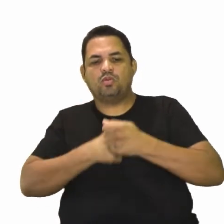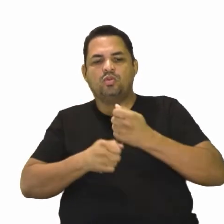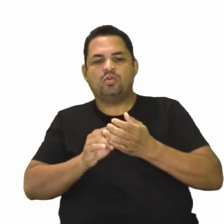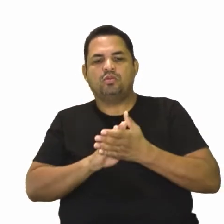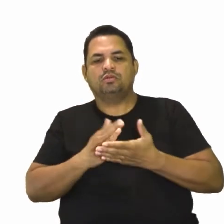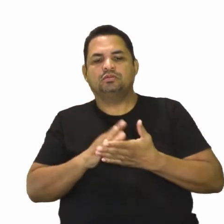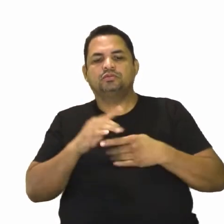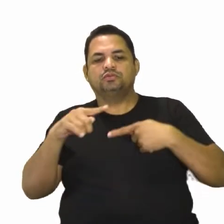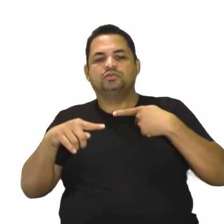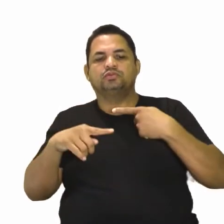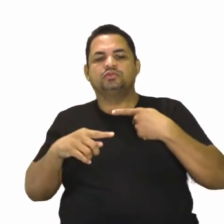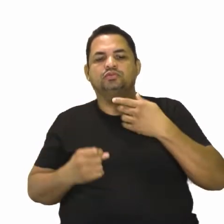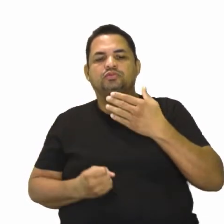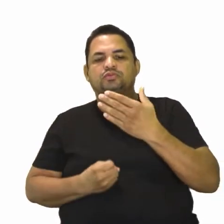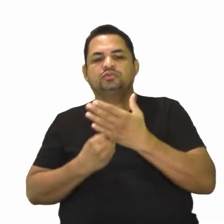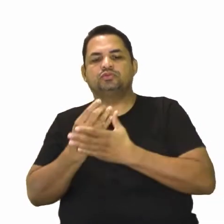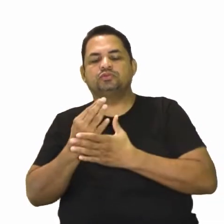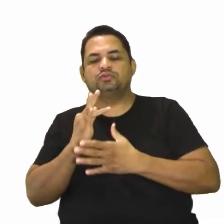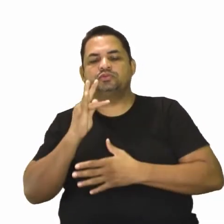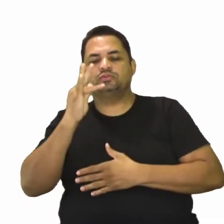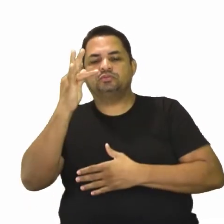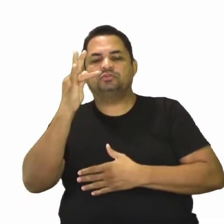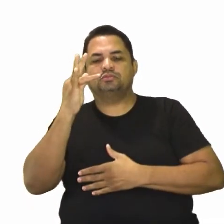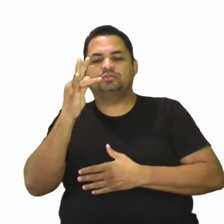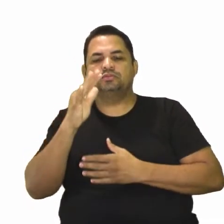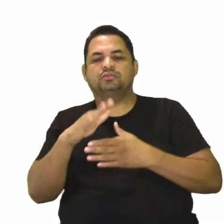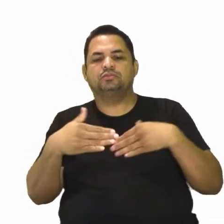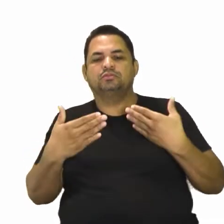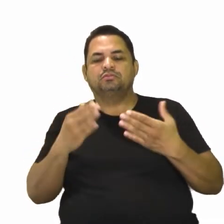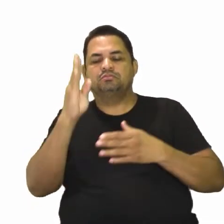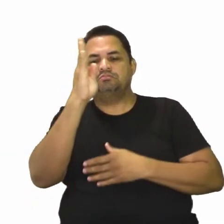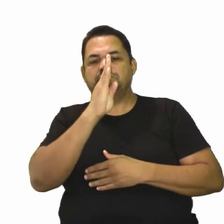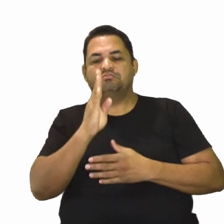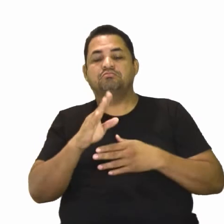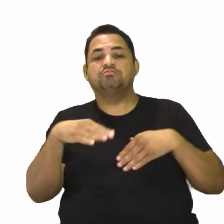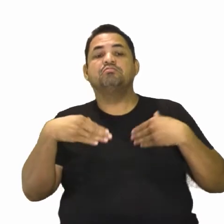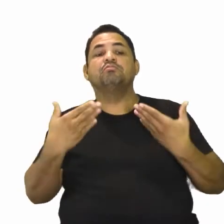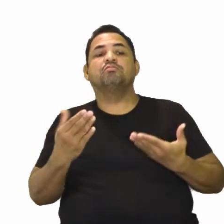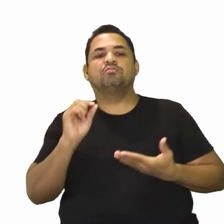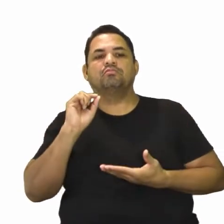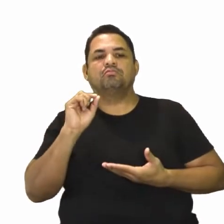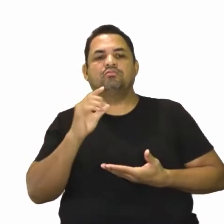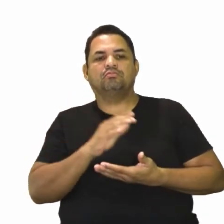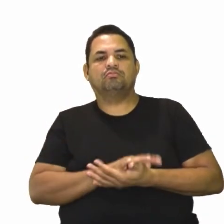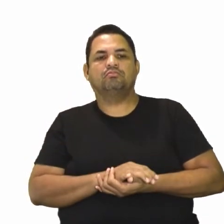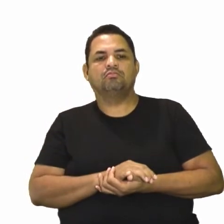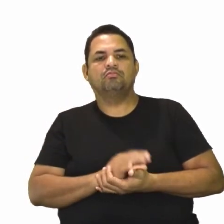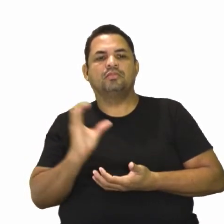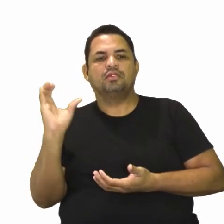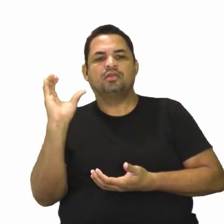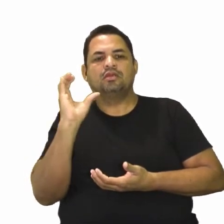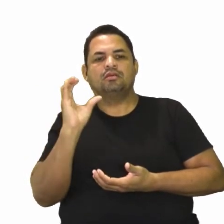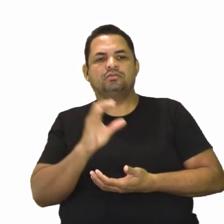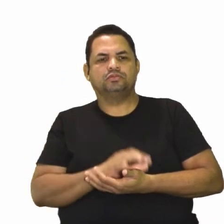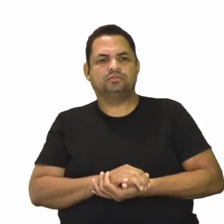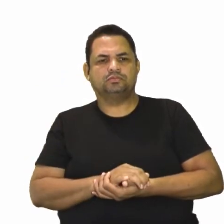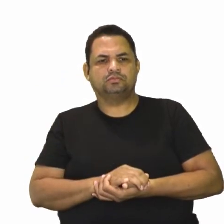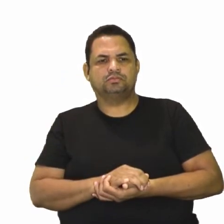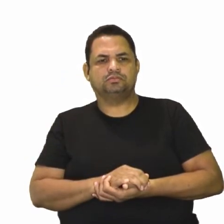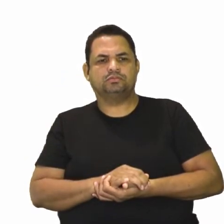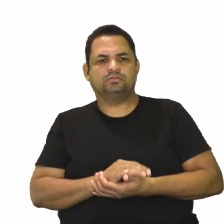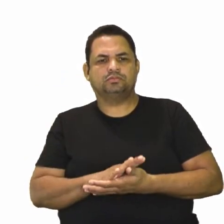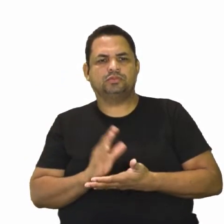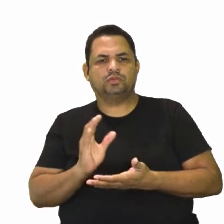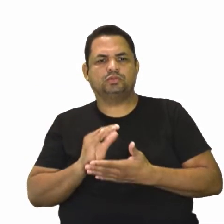econômico, geraram para o futuro do Brasil foram um subsídio